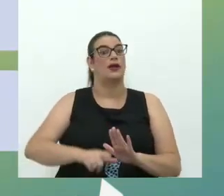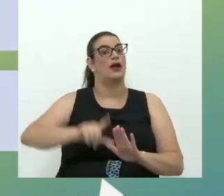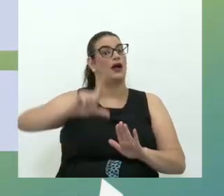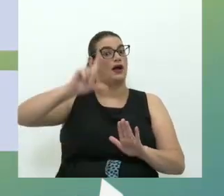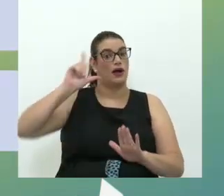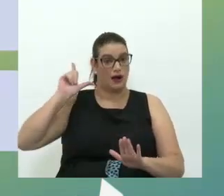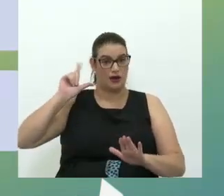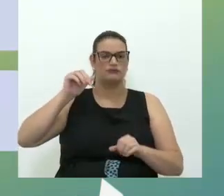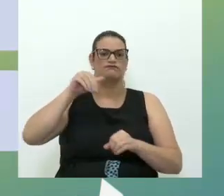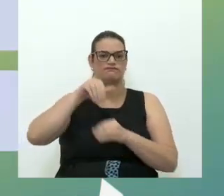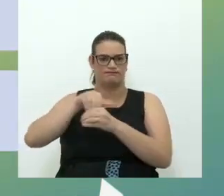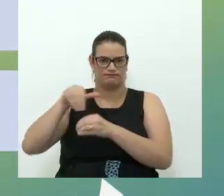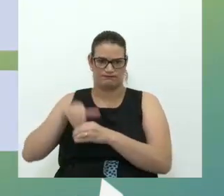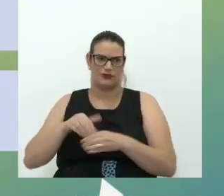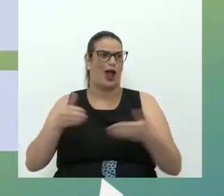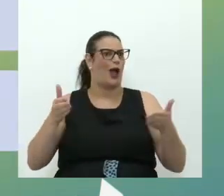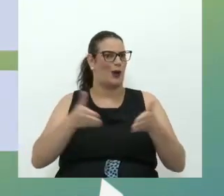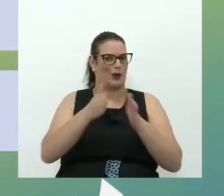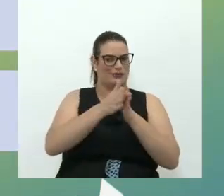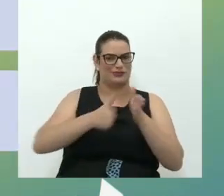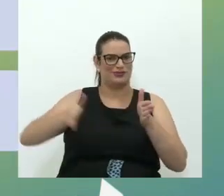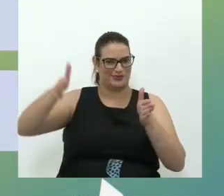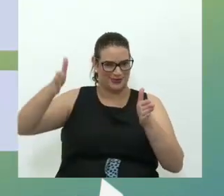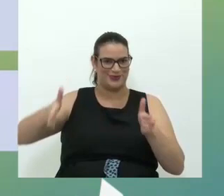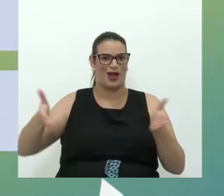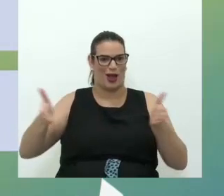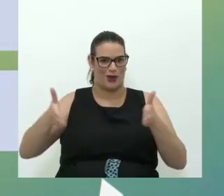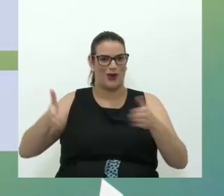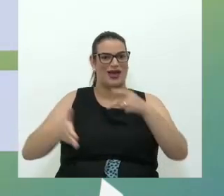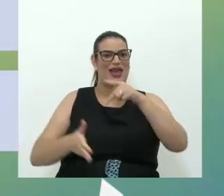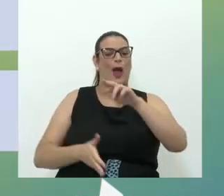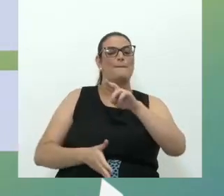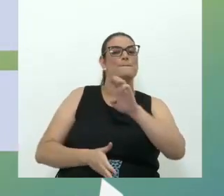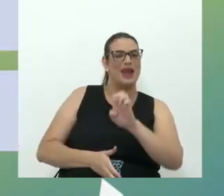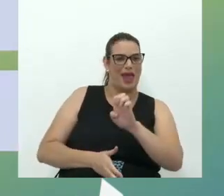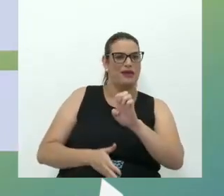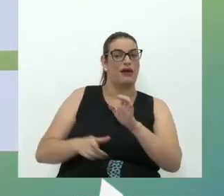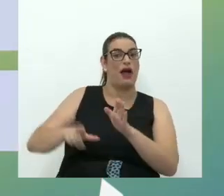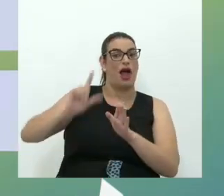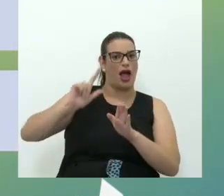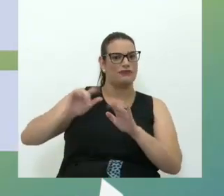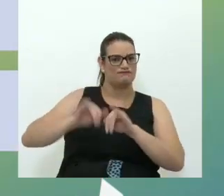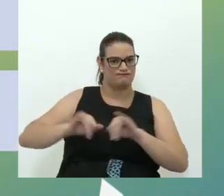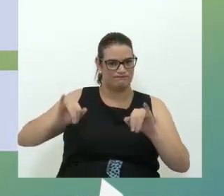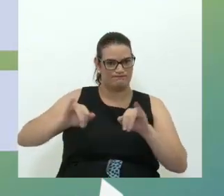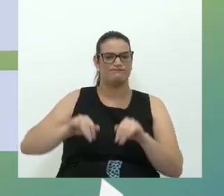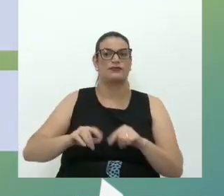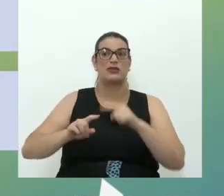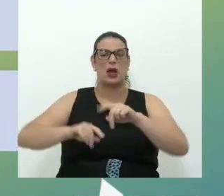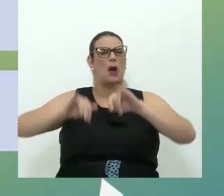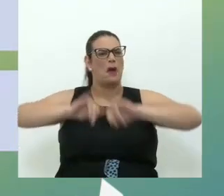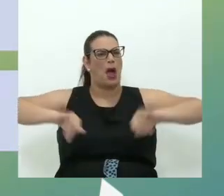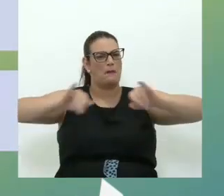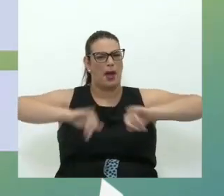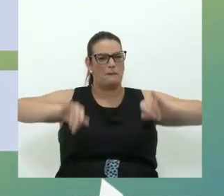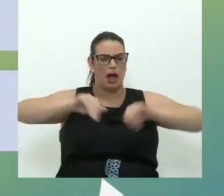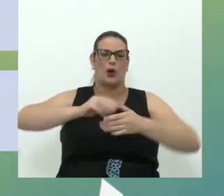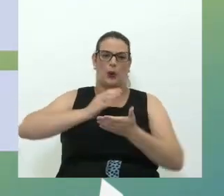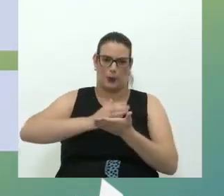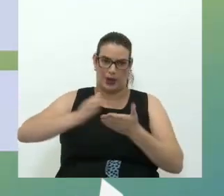que já estamos nele inclusive na pré-campanha logo entraremos na campanha